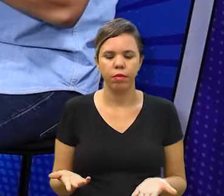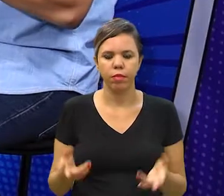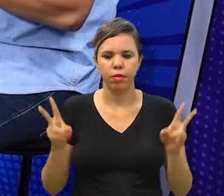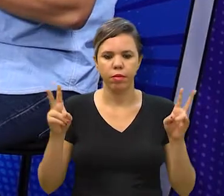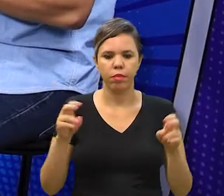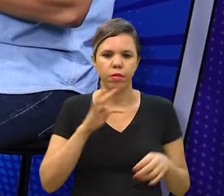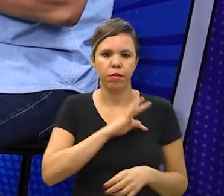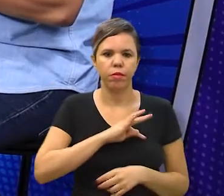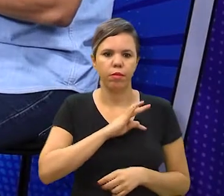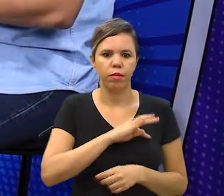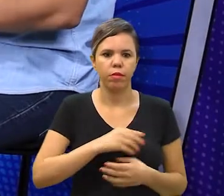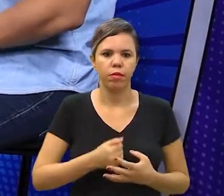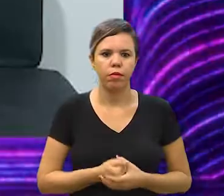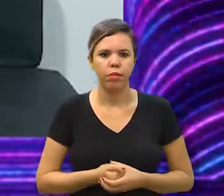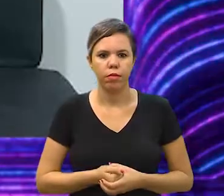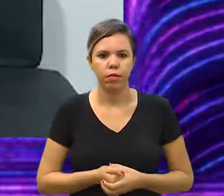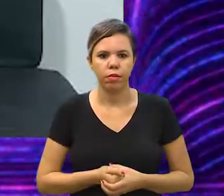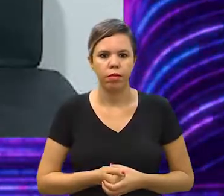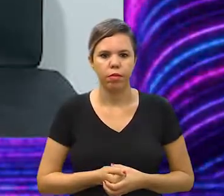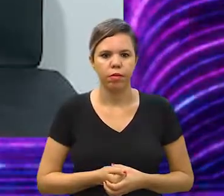Na questão técnica mesmo.